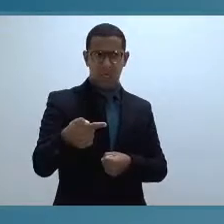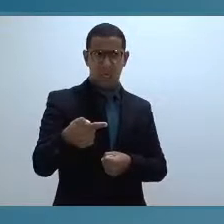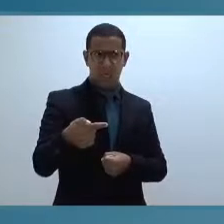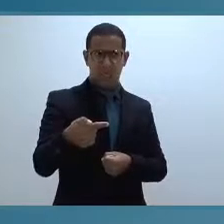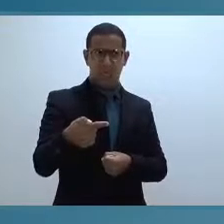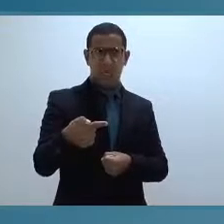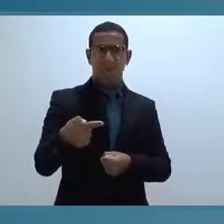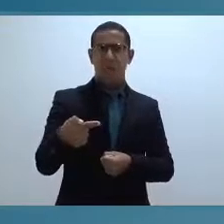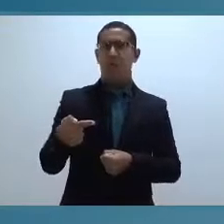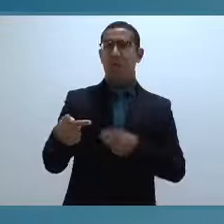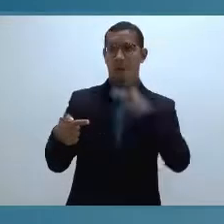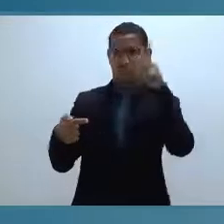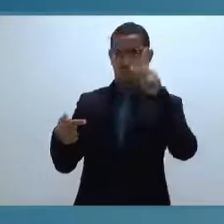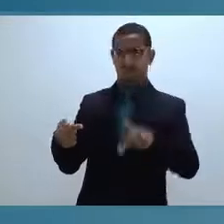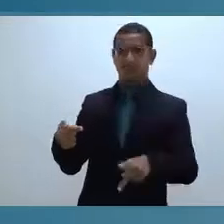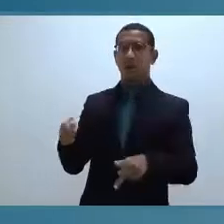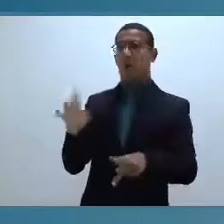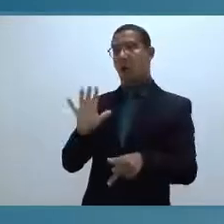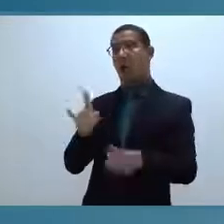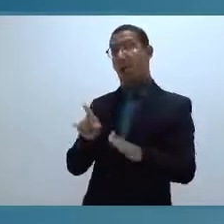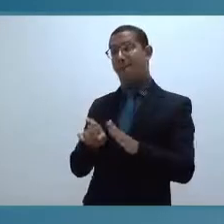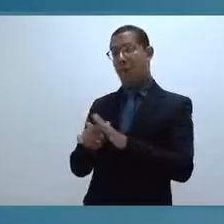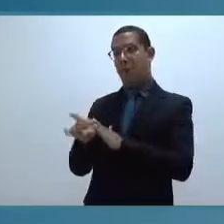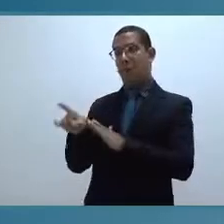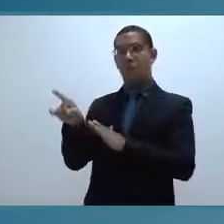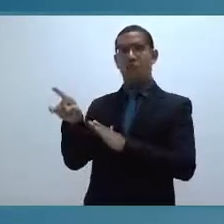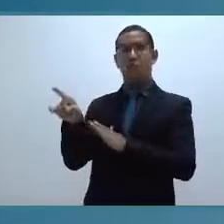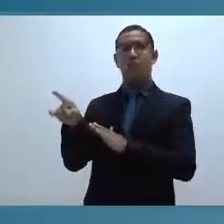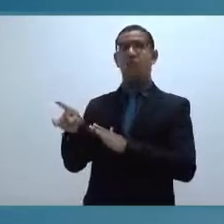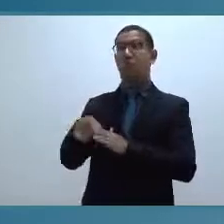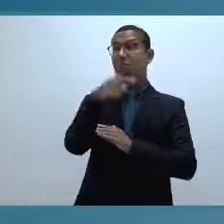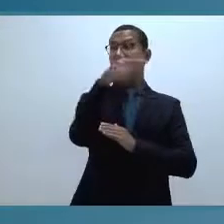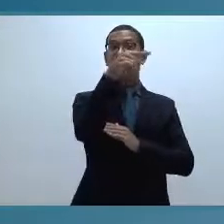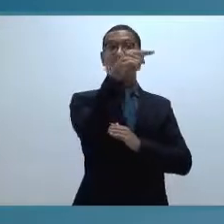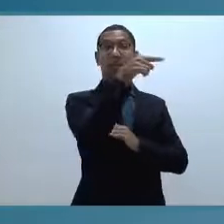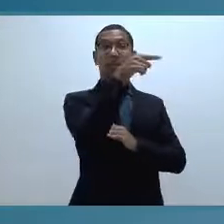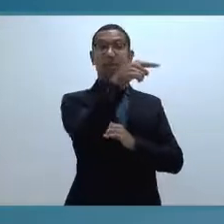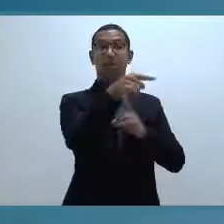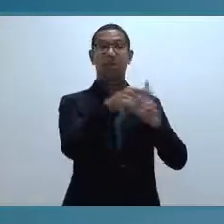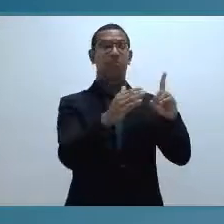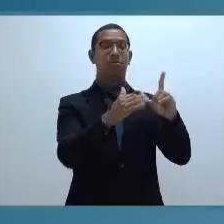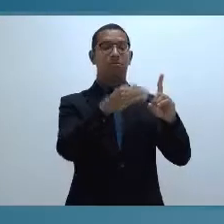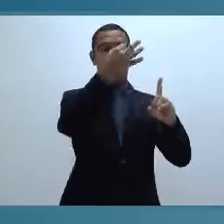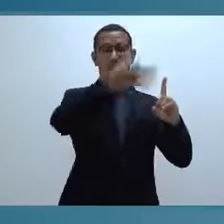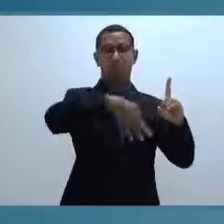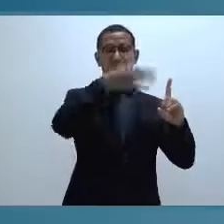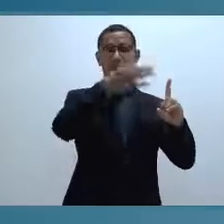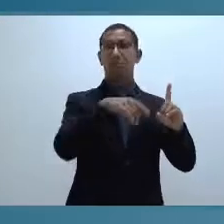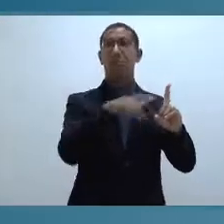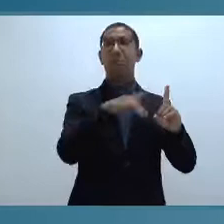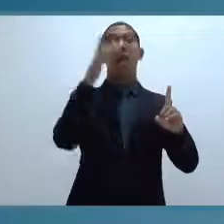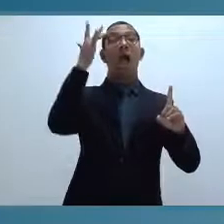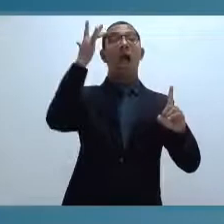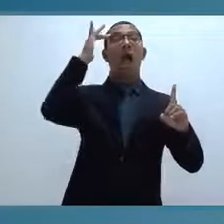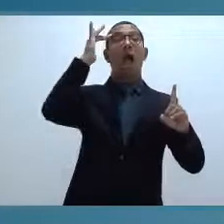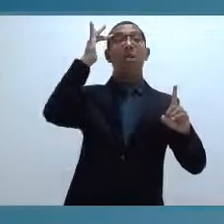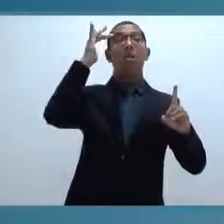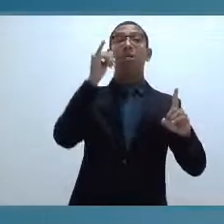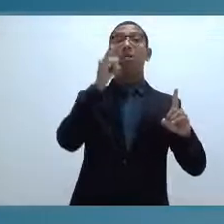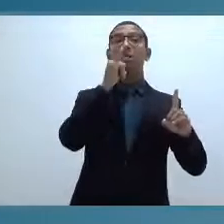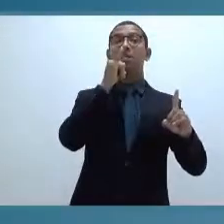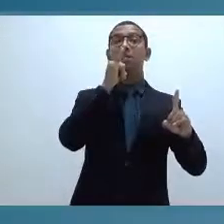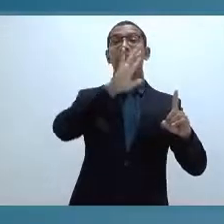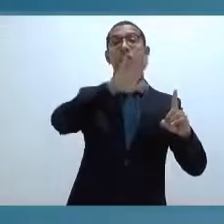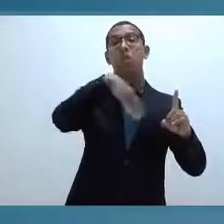eu pergunto porque Vossa Excelência, pagador Constantino, no início, sugeriu, né, no primeiro momento sugeriu, depois